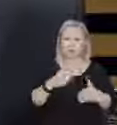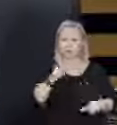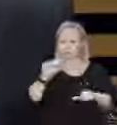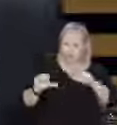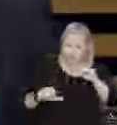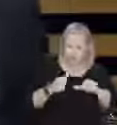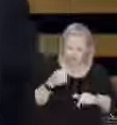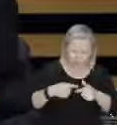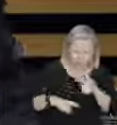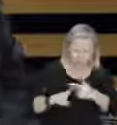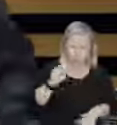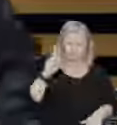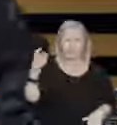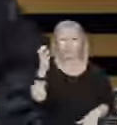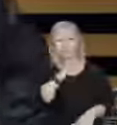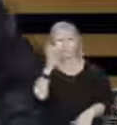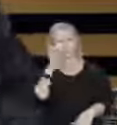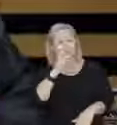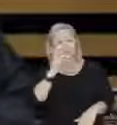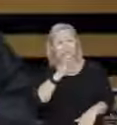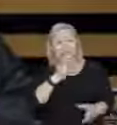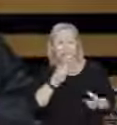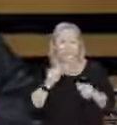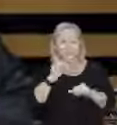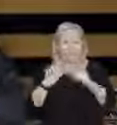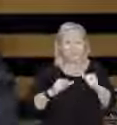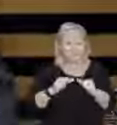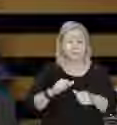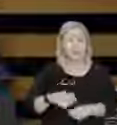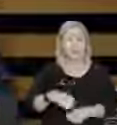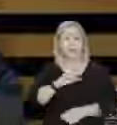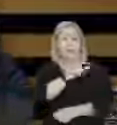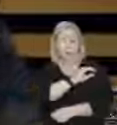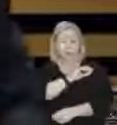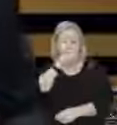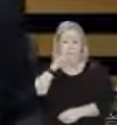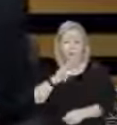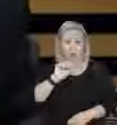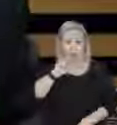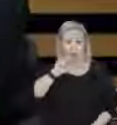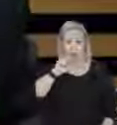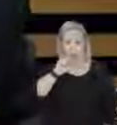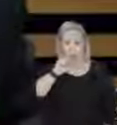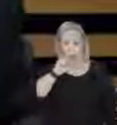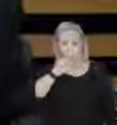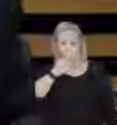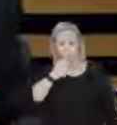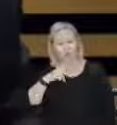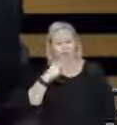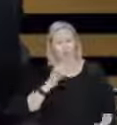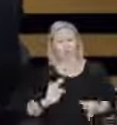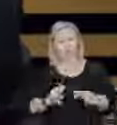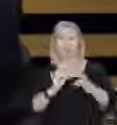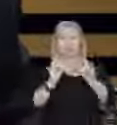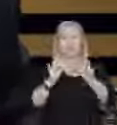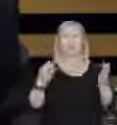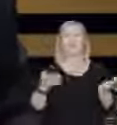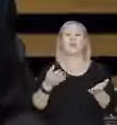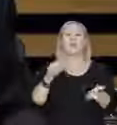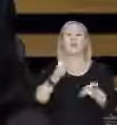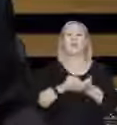mudança. O Aloysio dizia aqui da indústria 4.0, da tecnologia, hoje faltam 400